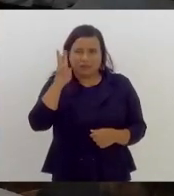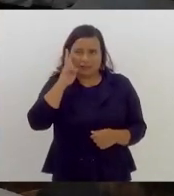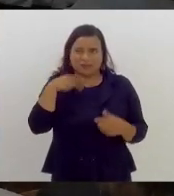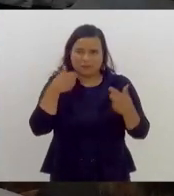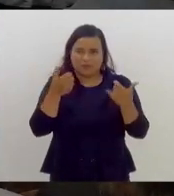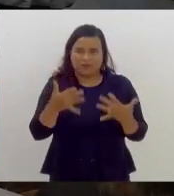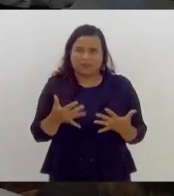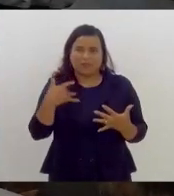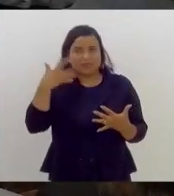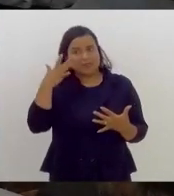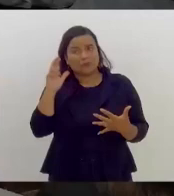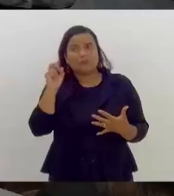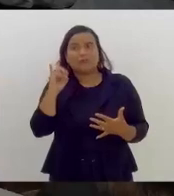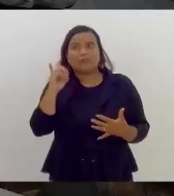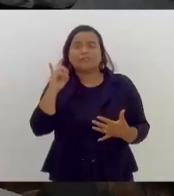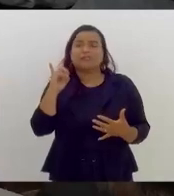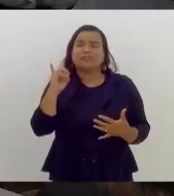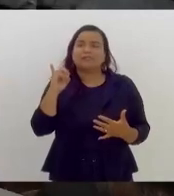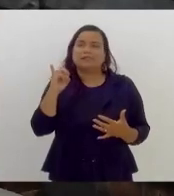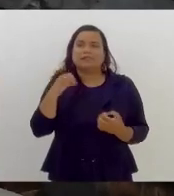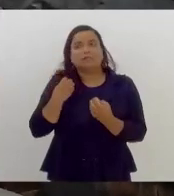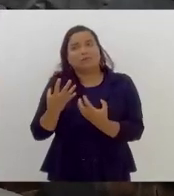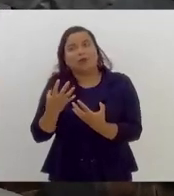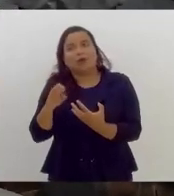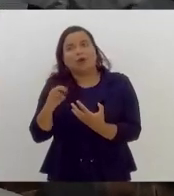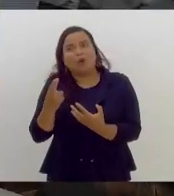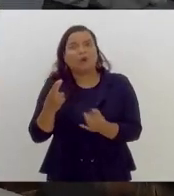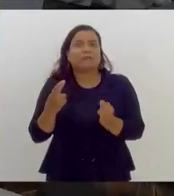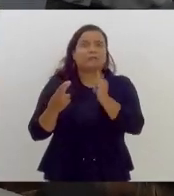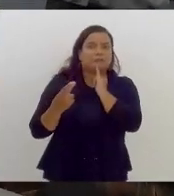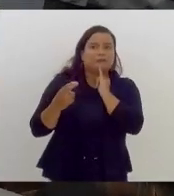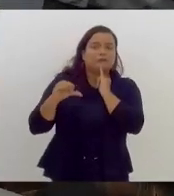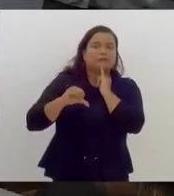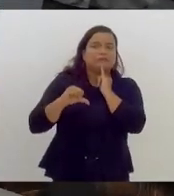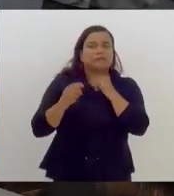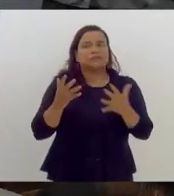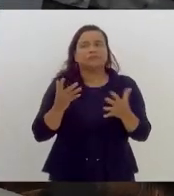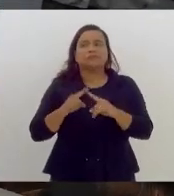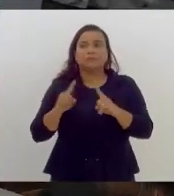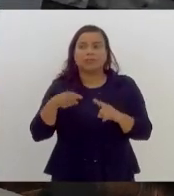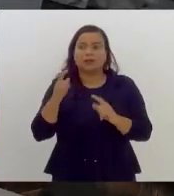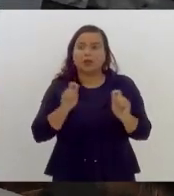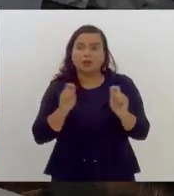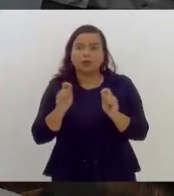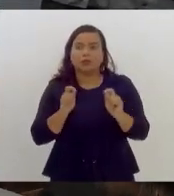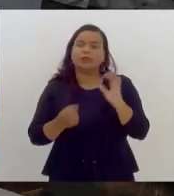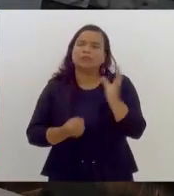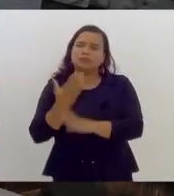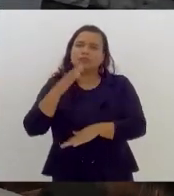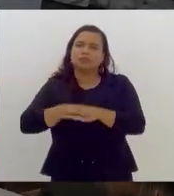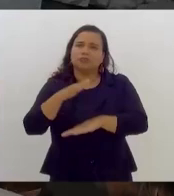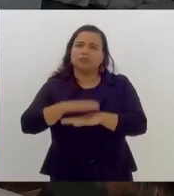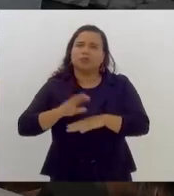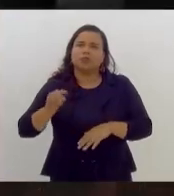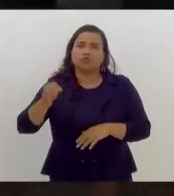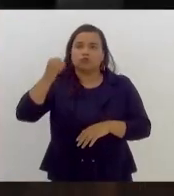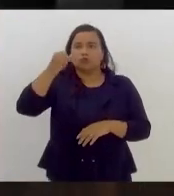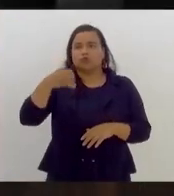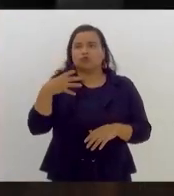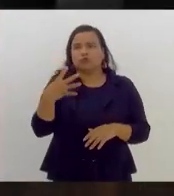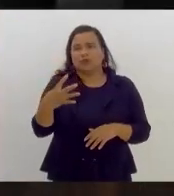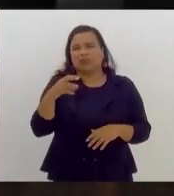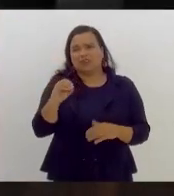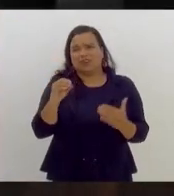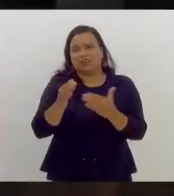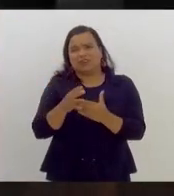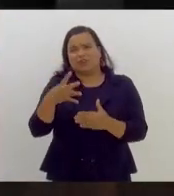Não sei se felizmente ou infelizmente, mas a nossa economia gerou esse ano juros de entre 47